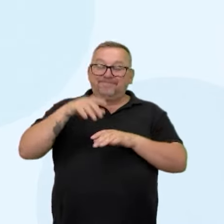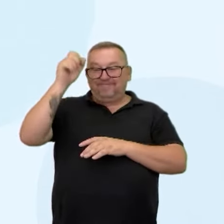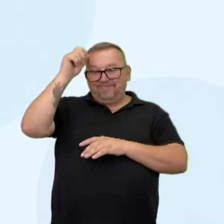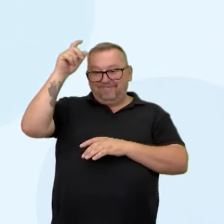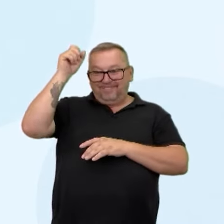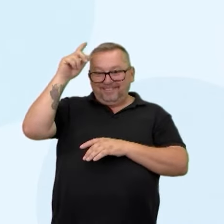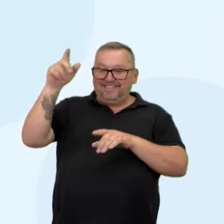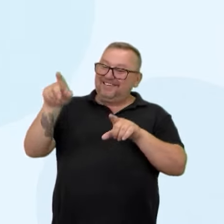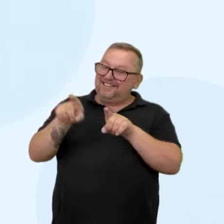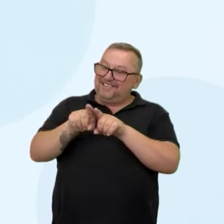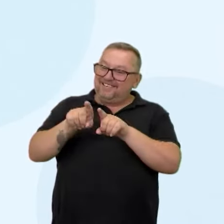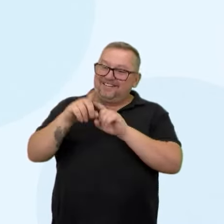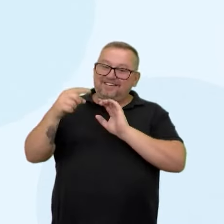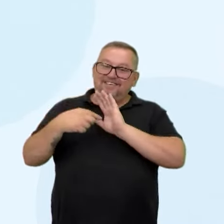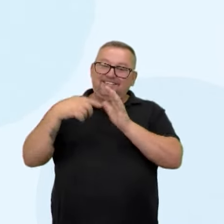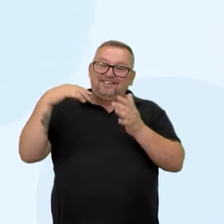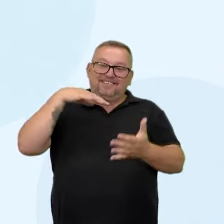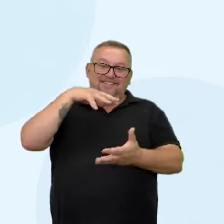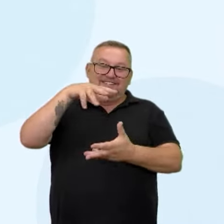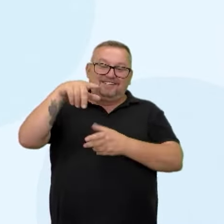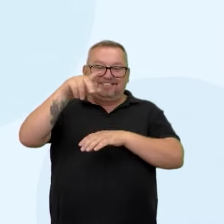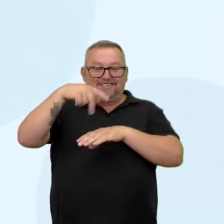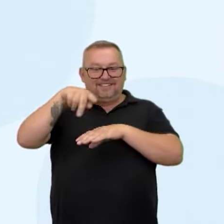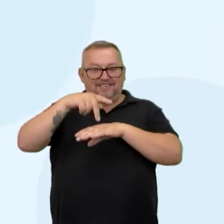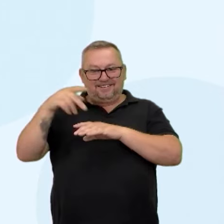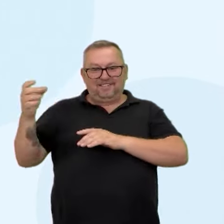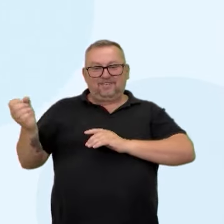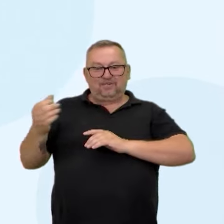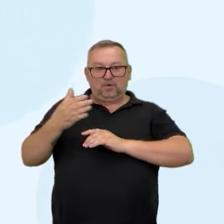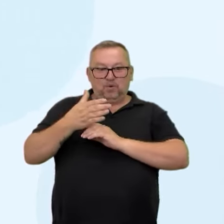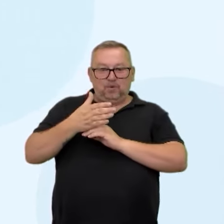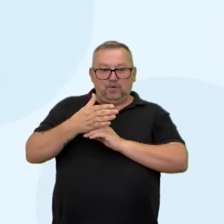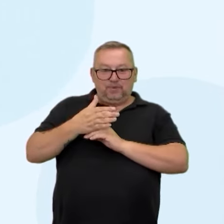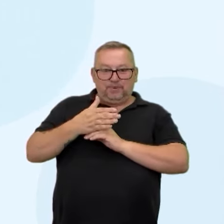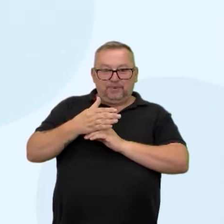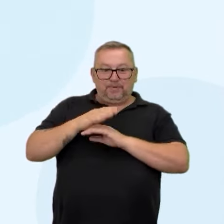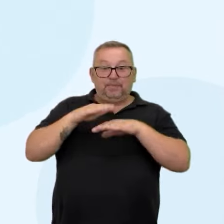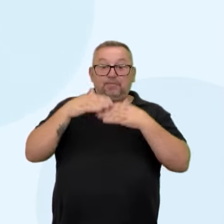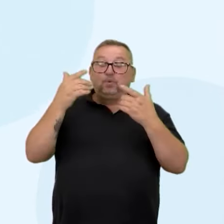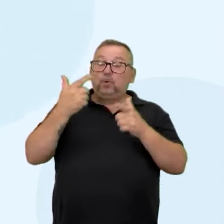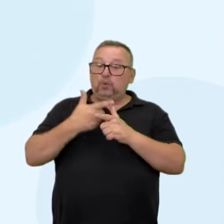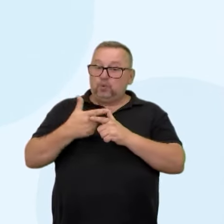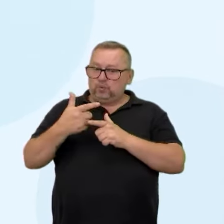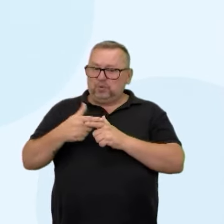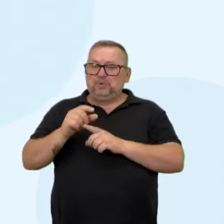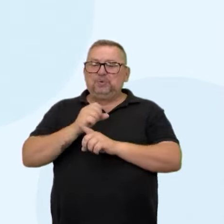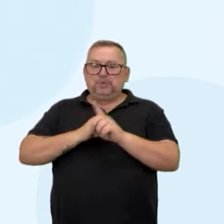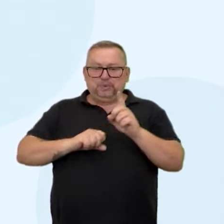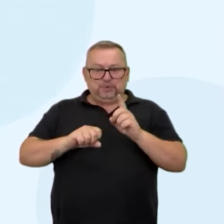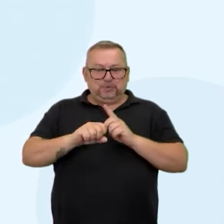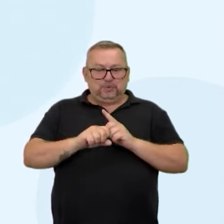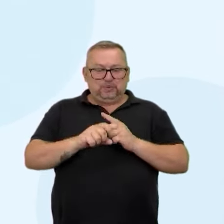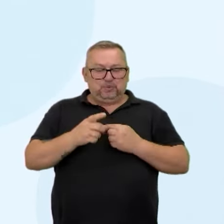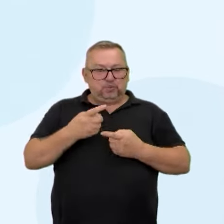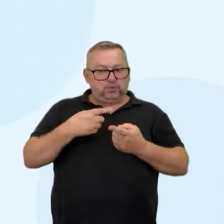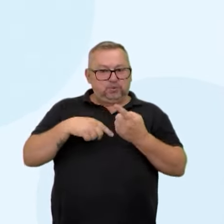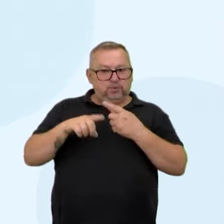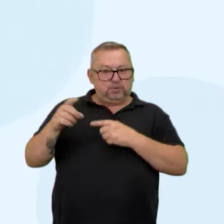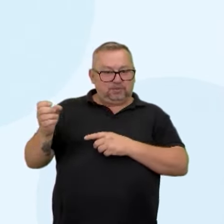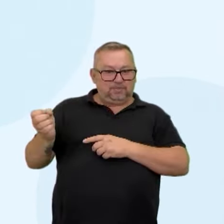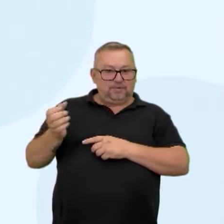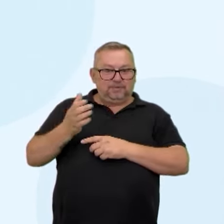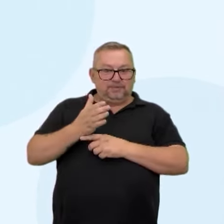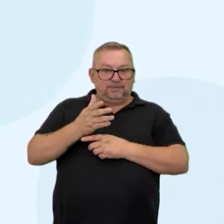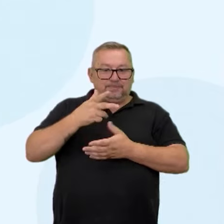urbano que mostra ao mundo um país contemporâneo que, apesar dos problemas sociais, cresce e se moderniza.